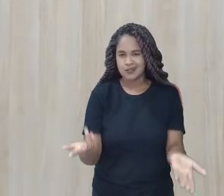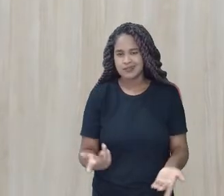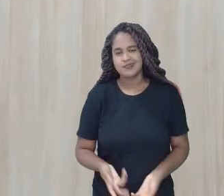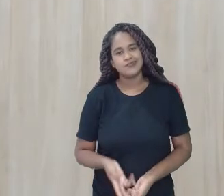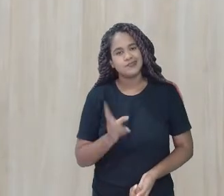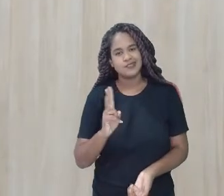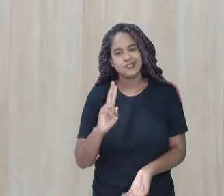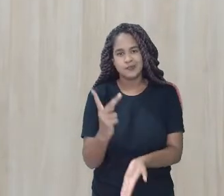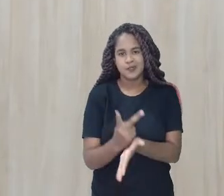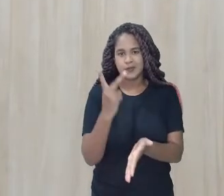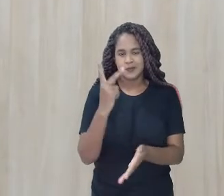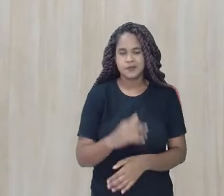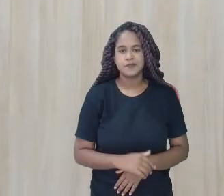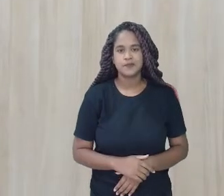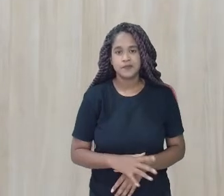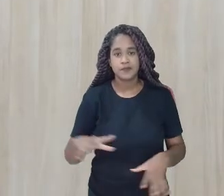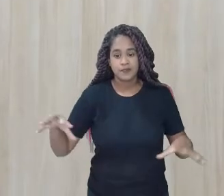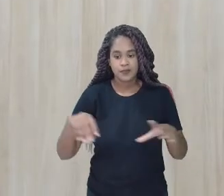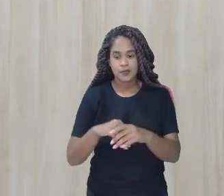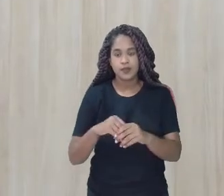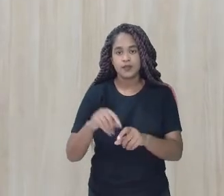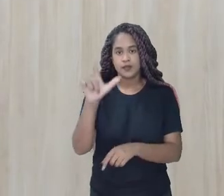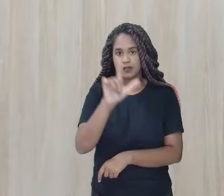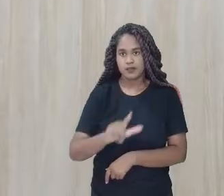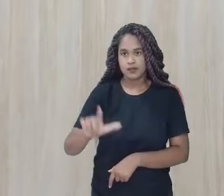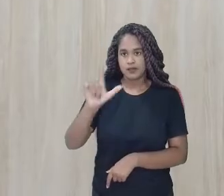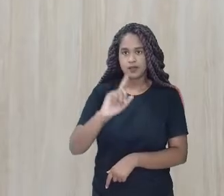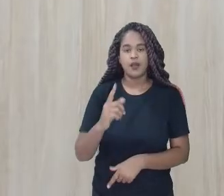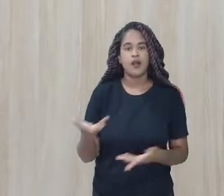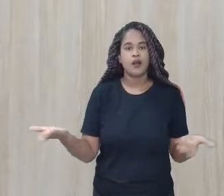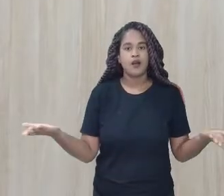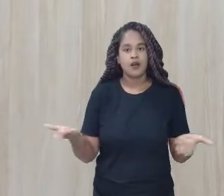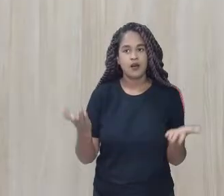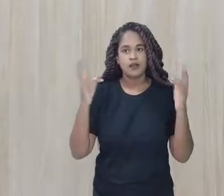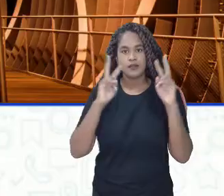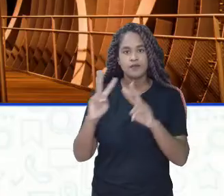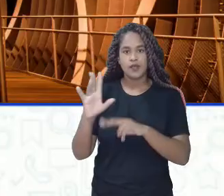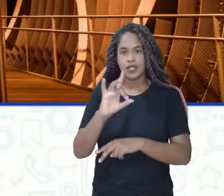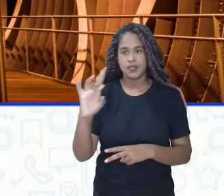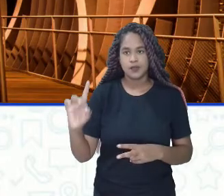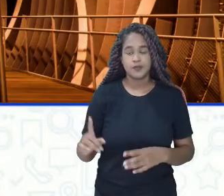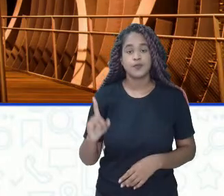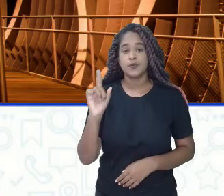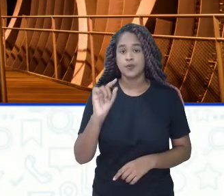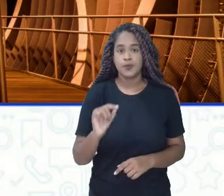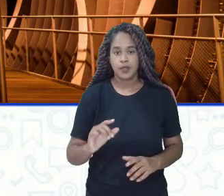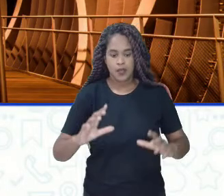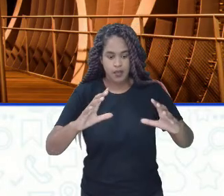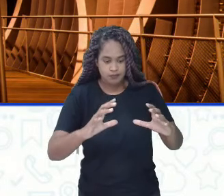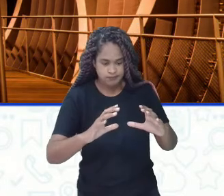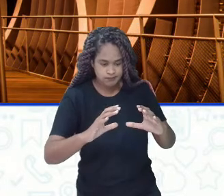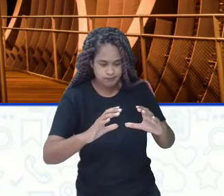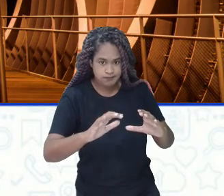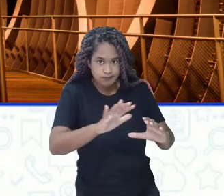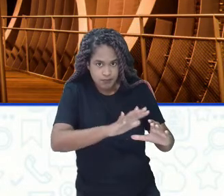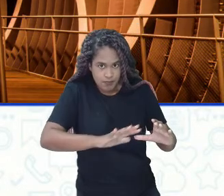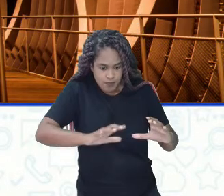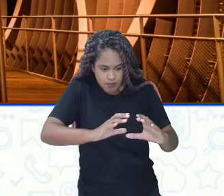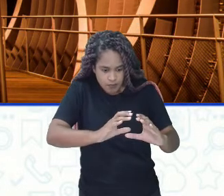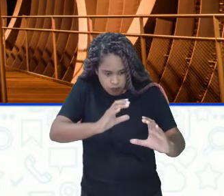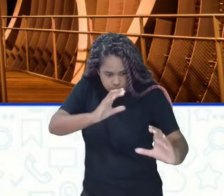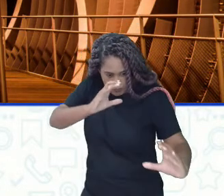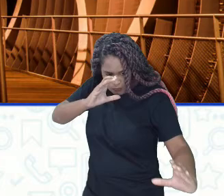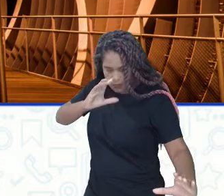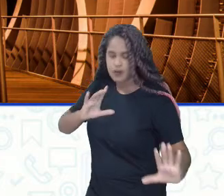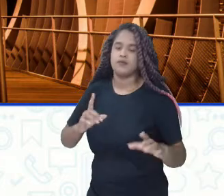recorrente nas obras literárias. Vamos ver cada uma delas aqui, ó. O primeiro é o buraco de minhoca. Mas, admitindo-se